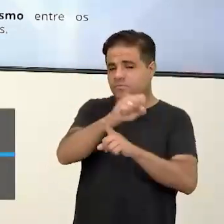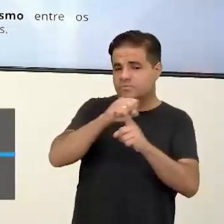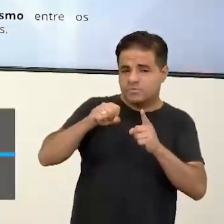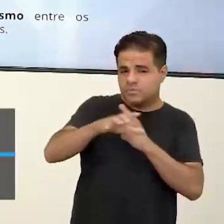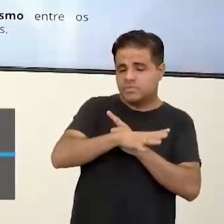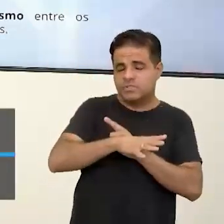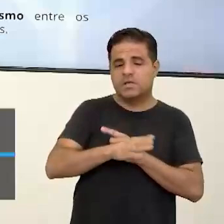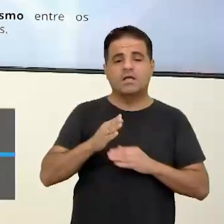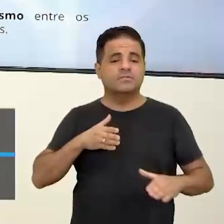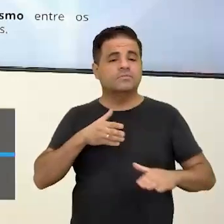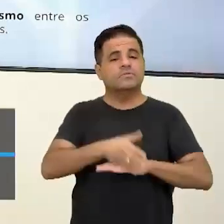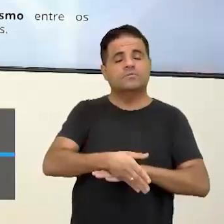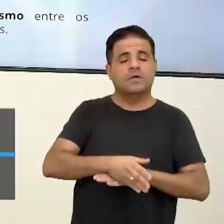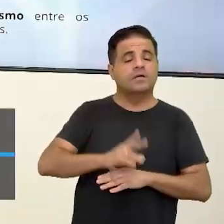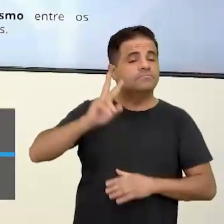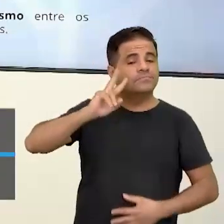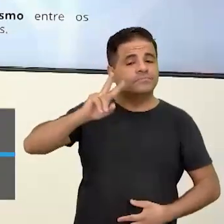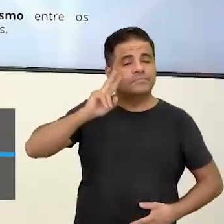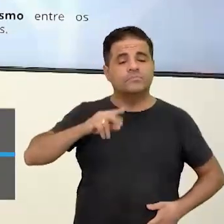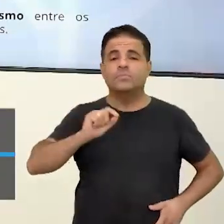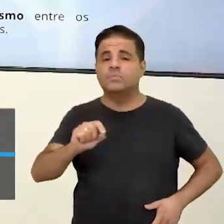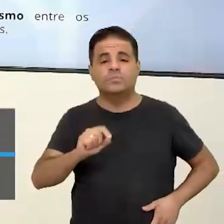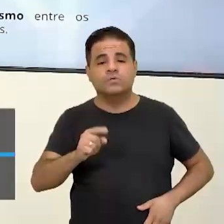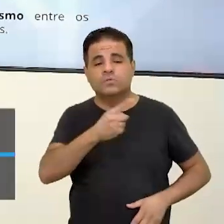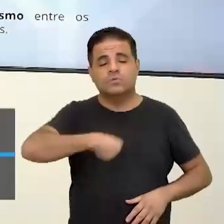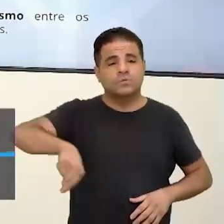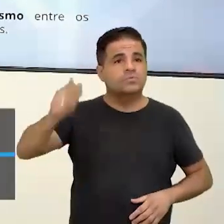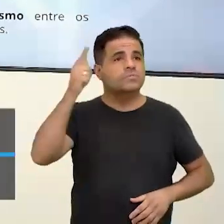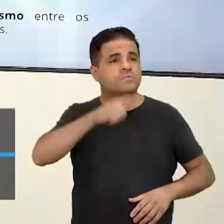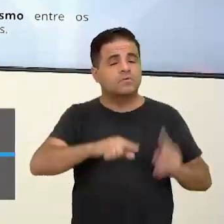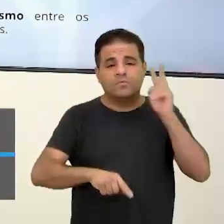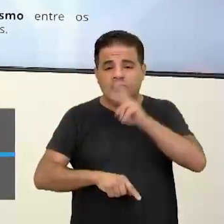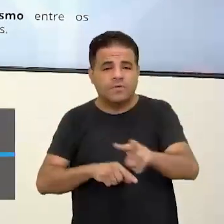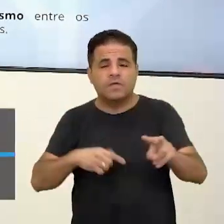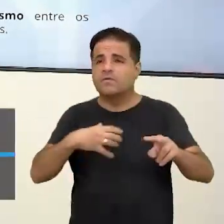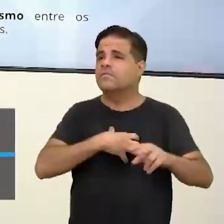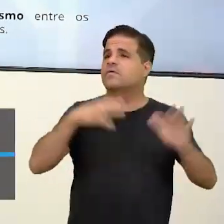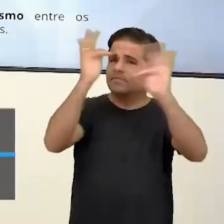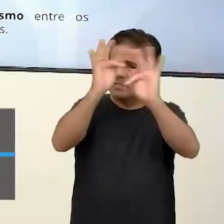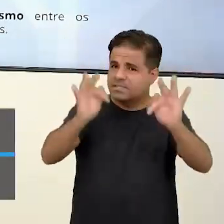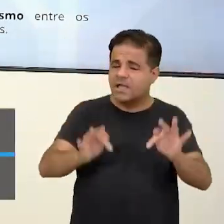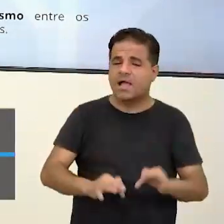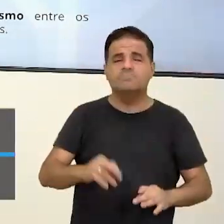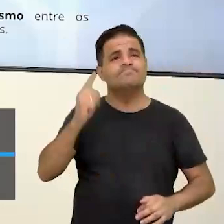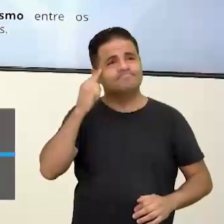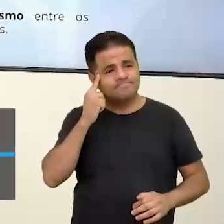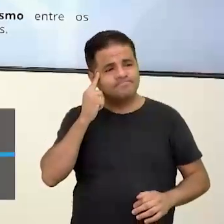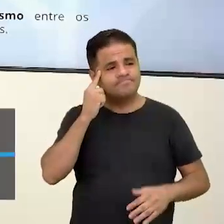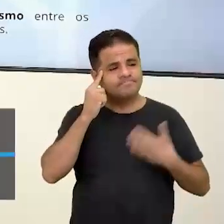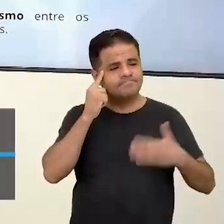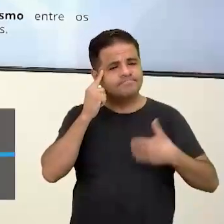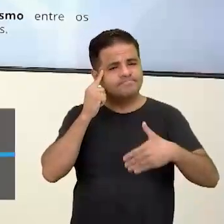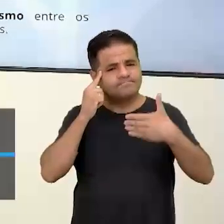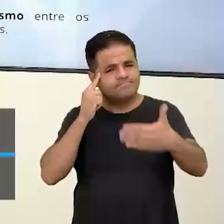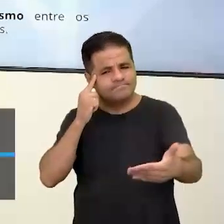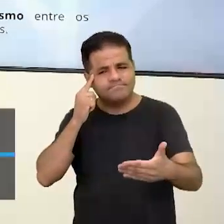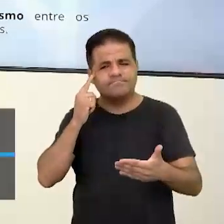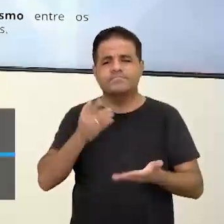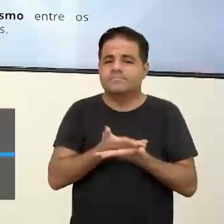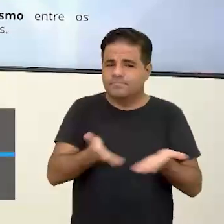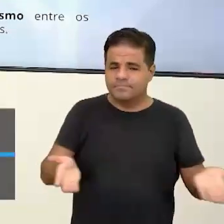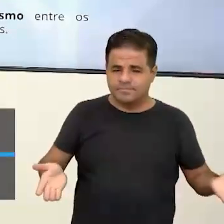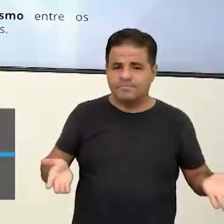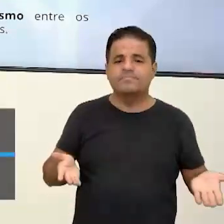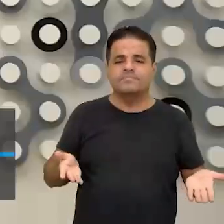sociologia? Situar historicamente, né, que o que nós consideramos felicidade e aquilo que nós consumimos são produtos da